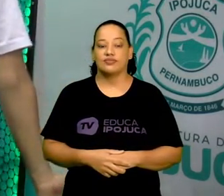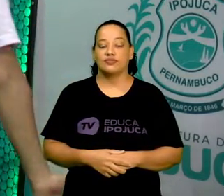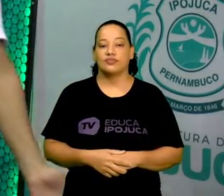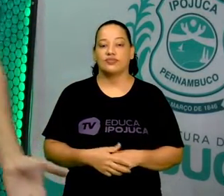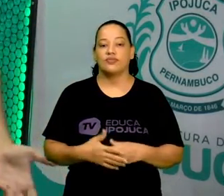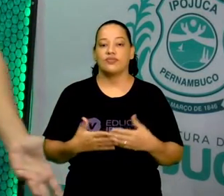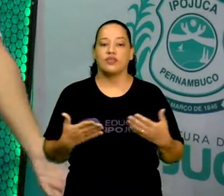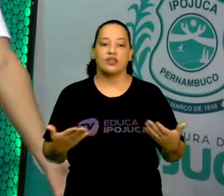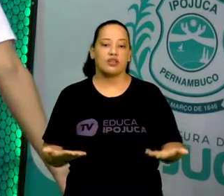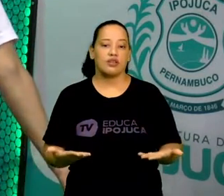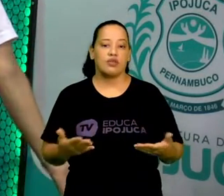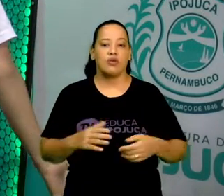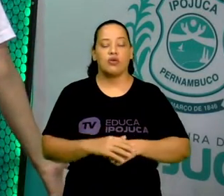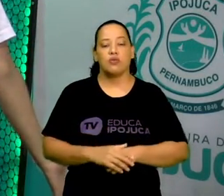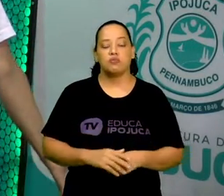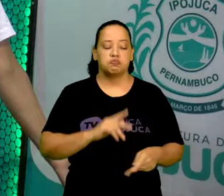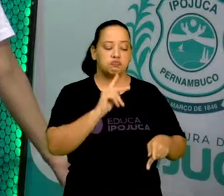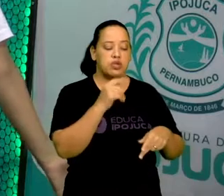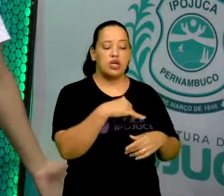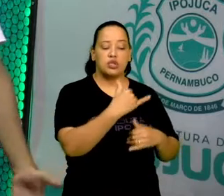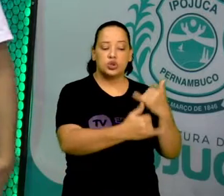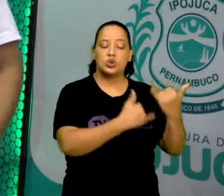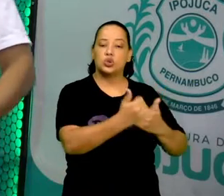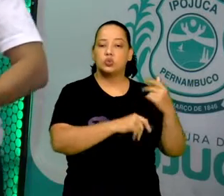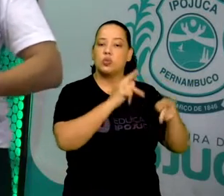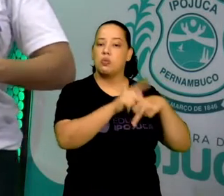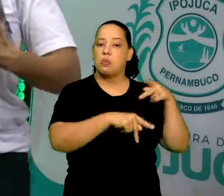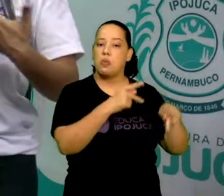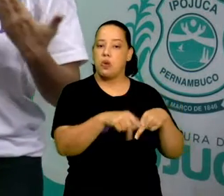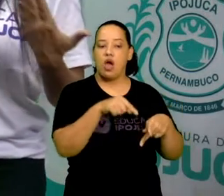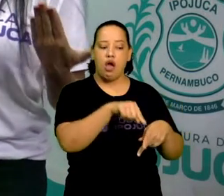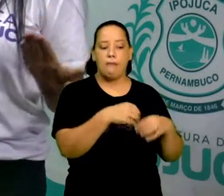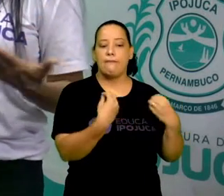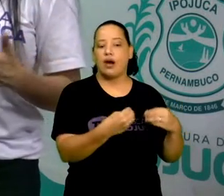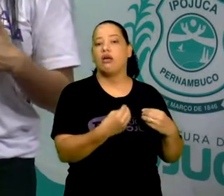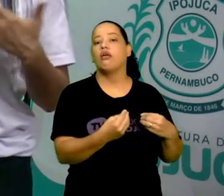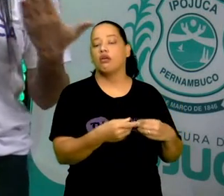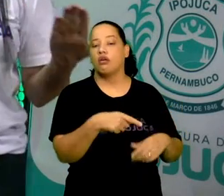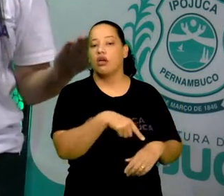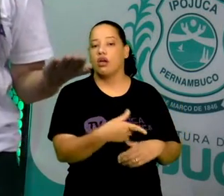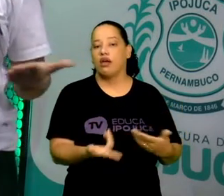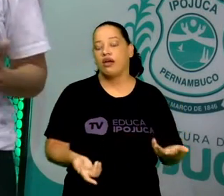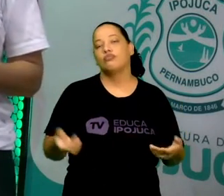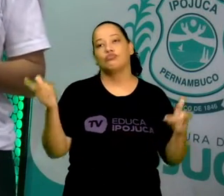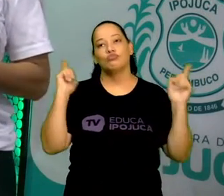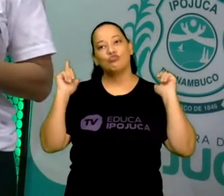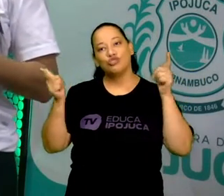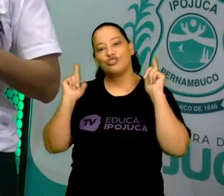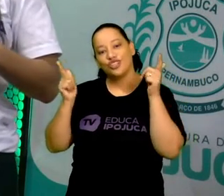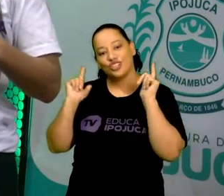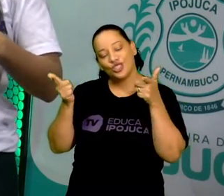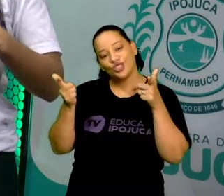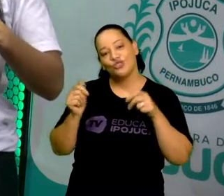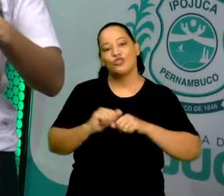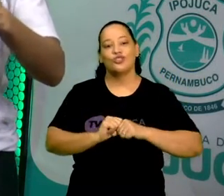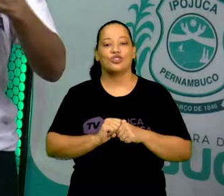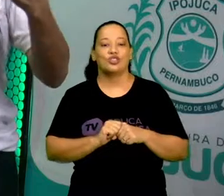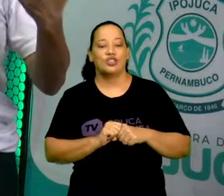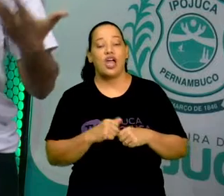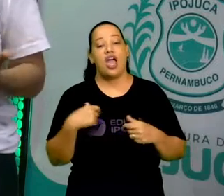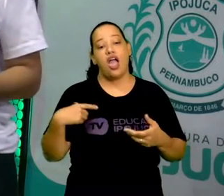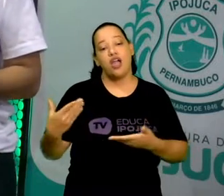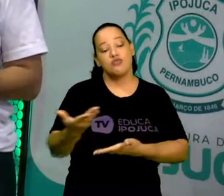em qual a função dos jogos populares não é a função dos jogos popular é diferente até o